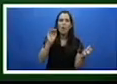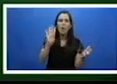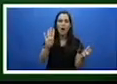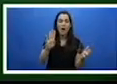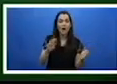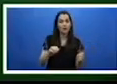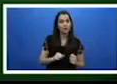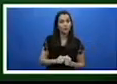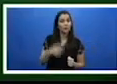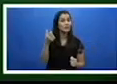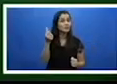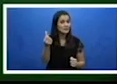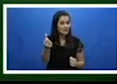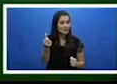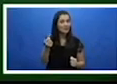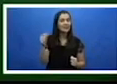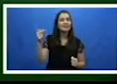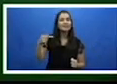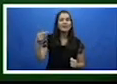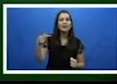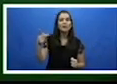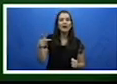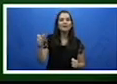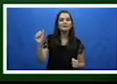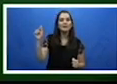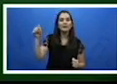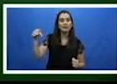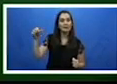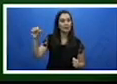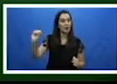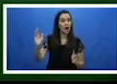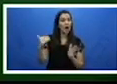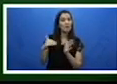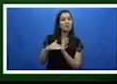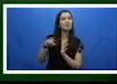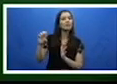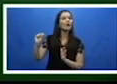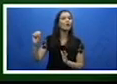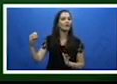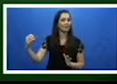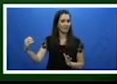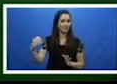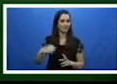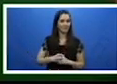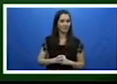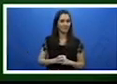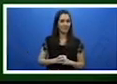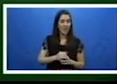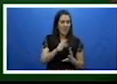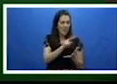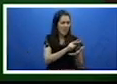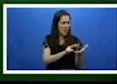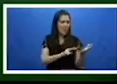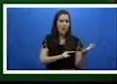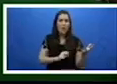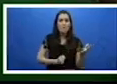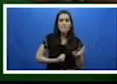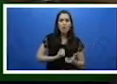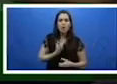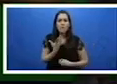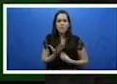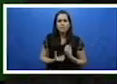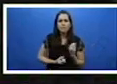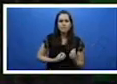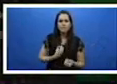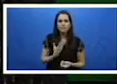6 das páginas 79 e 80. Releia o poema, tá? É este